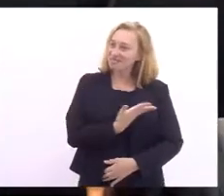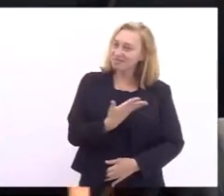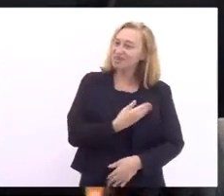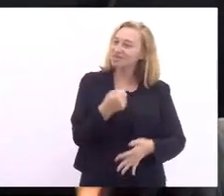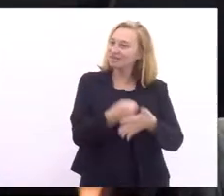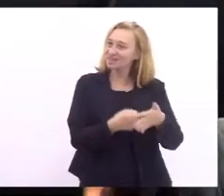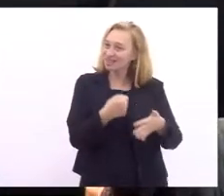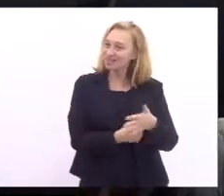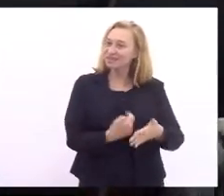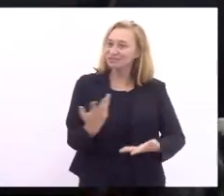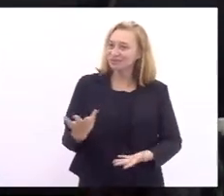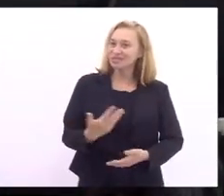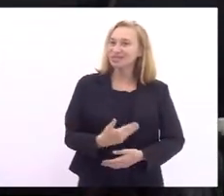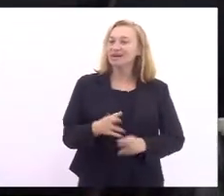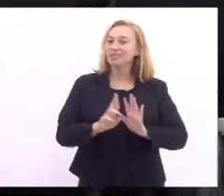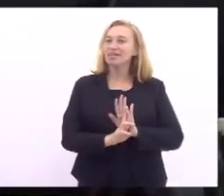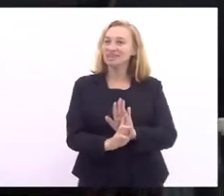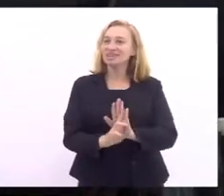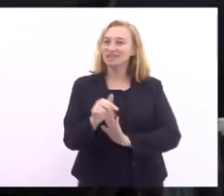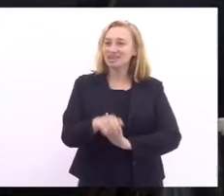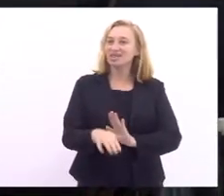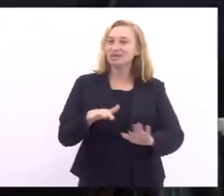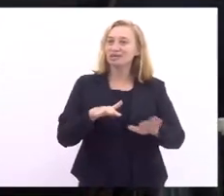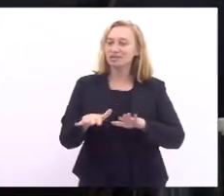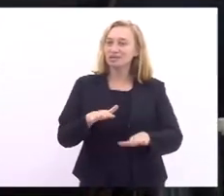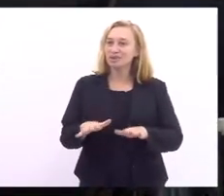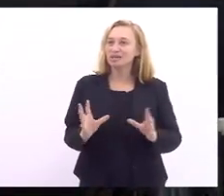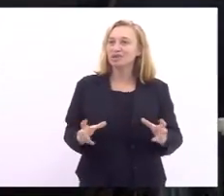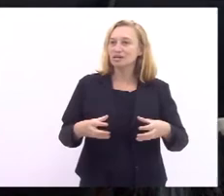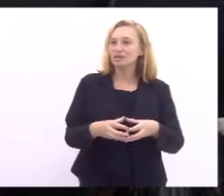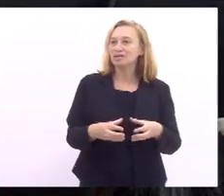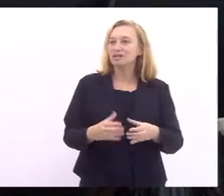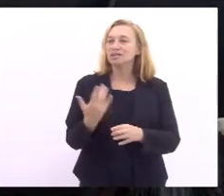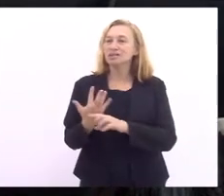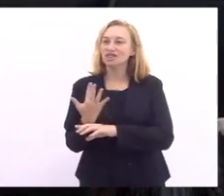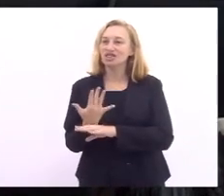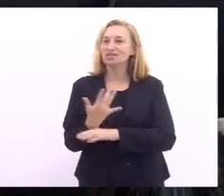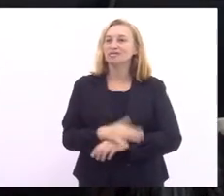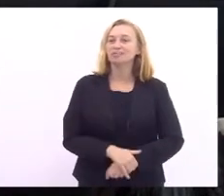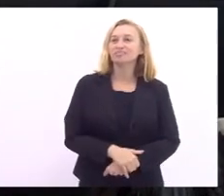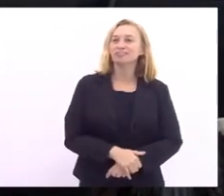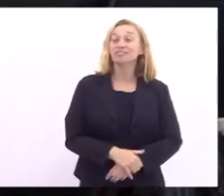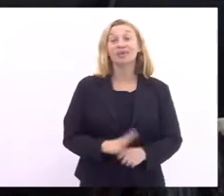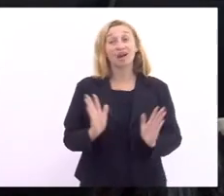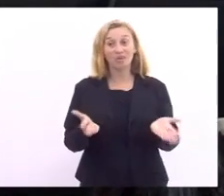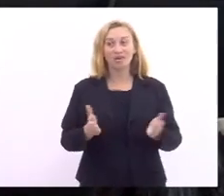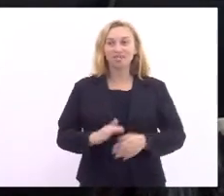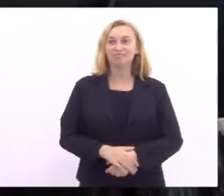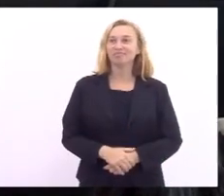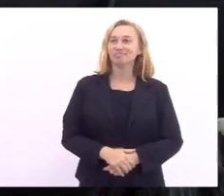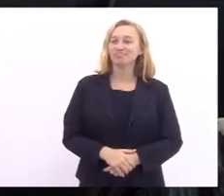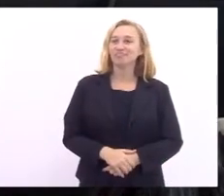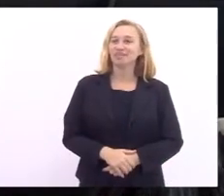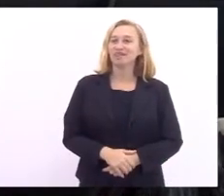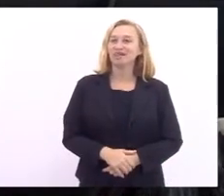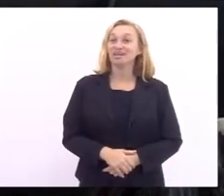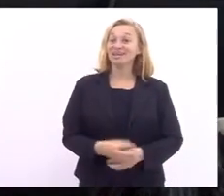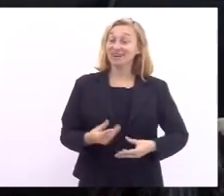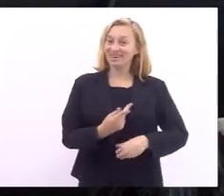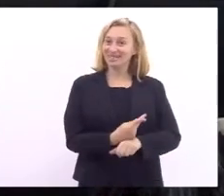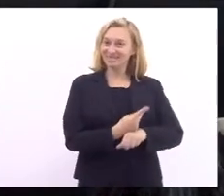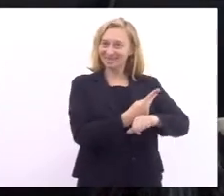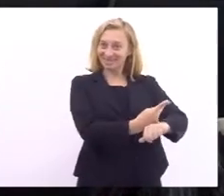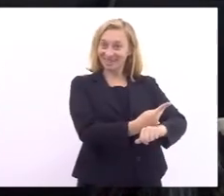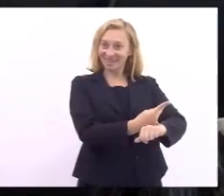lutador apresentando aqui um movimento coletivo mobiliza Caxias bem Chegou a hora de fazer a